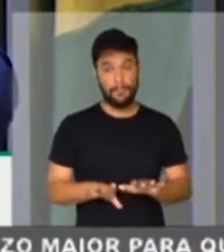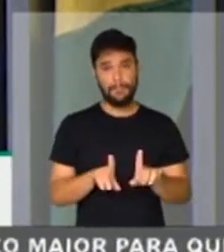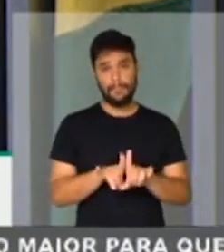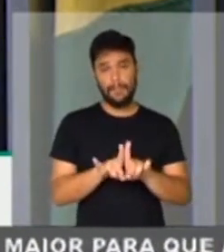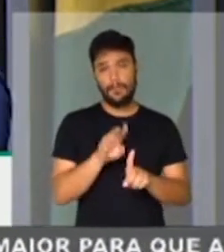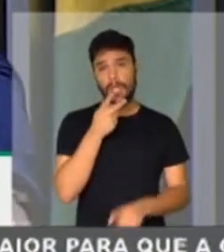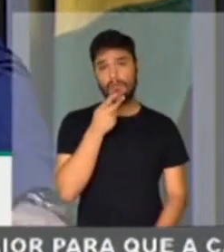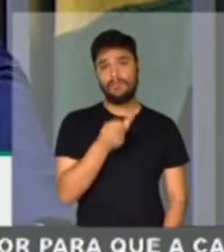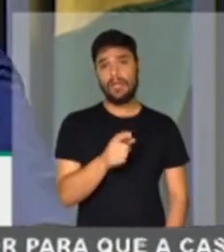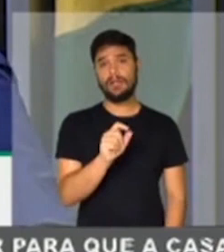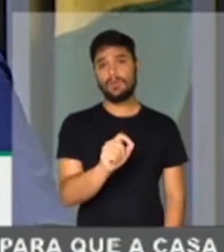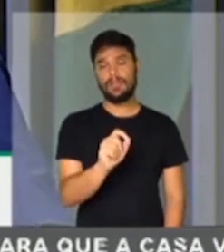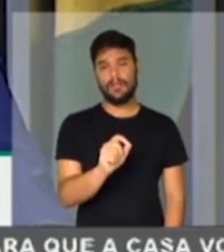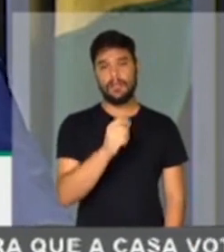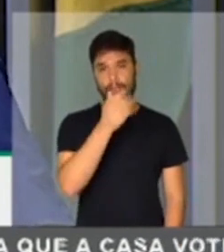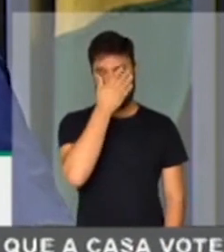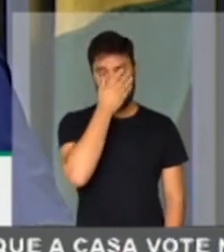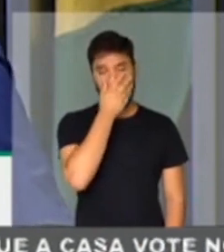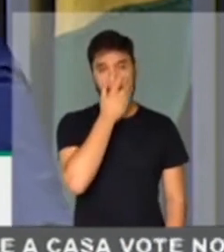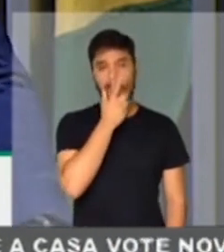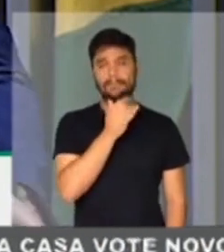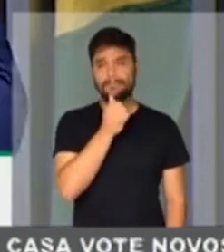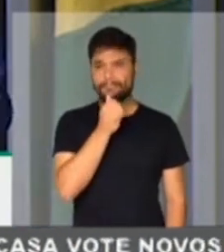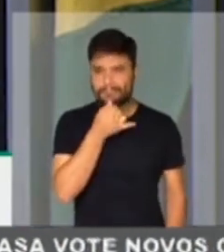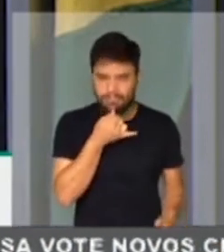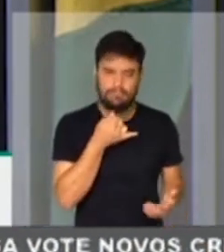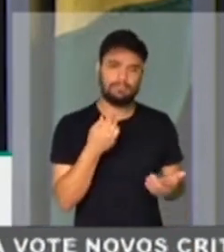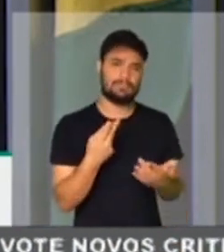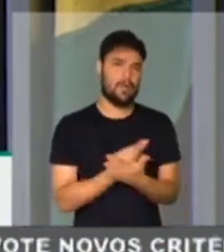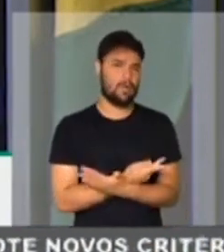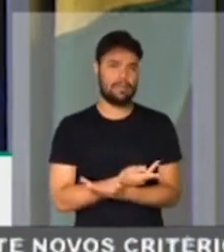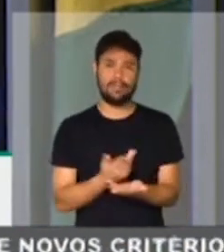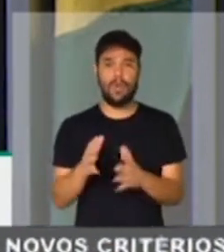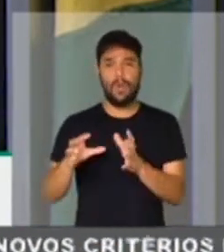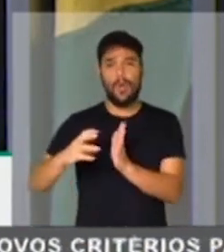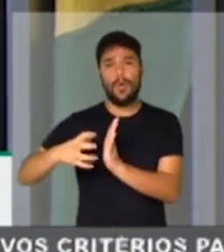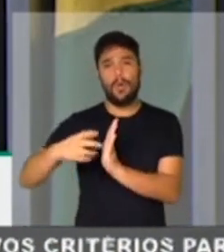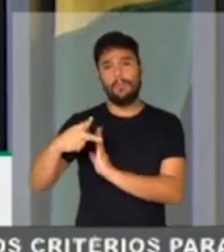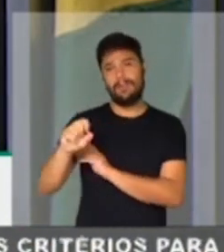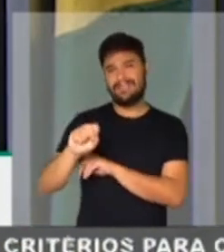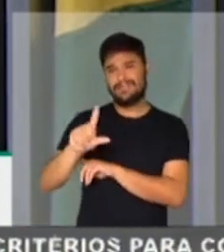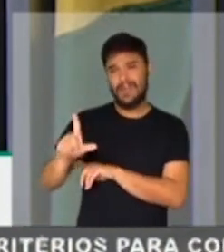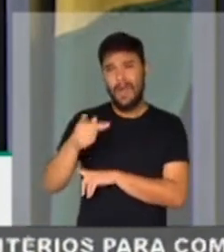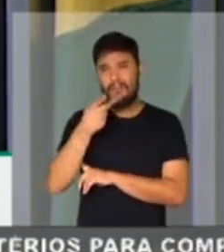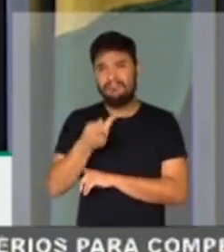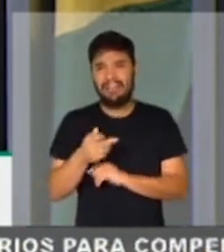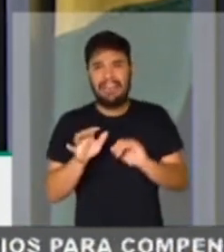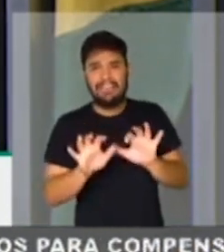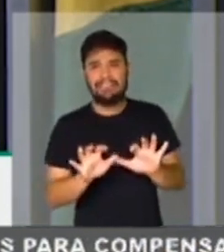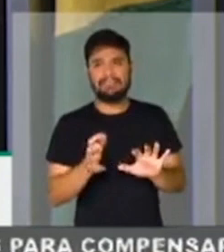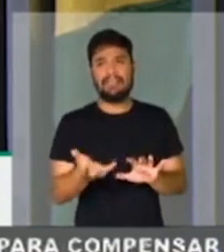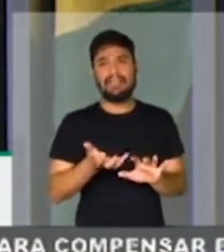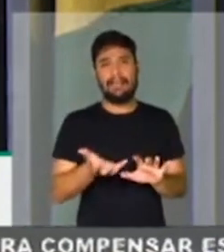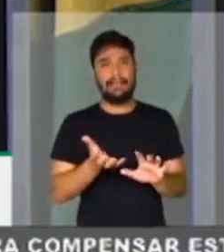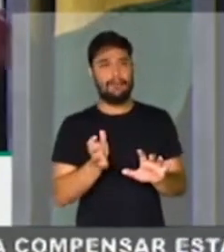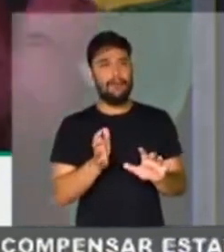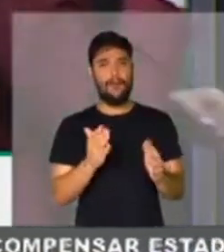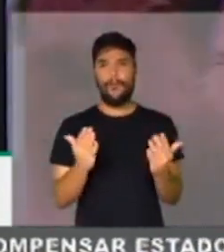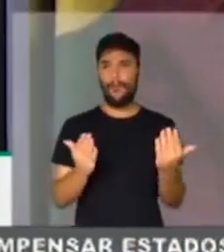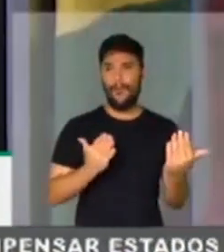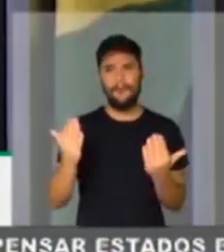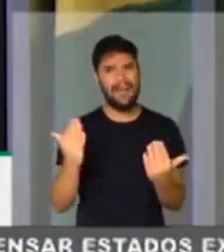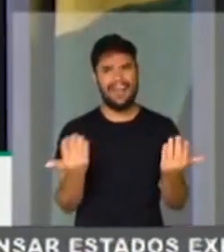vez, lamentar esse episódio, lamentar que parlamentares do PSOL ajam dessa forma, querendo fazer uma associação